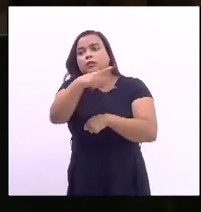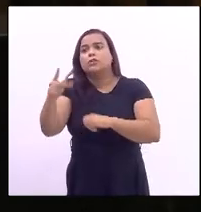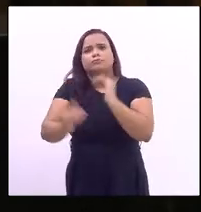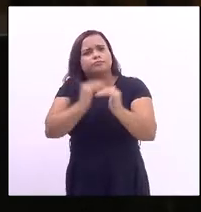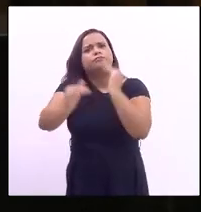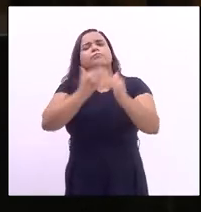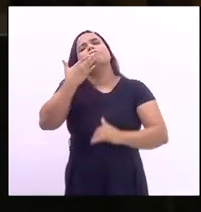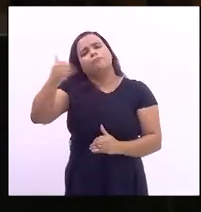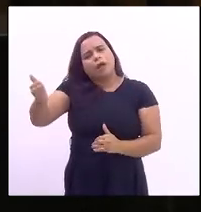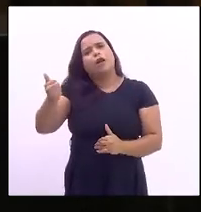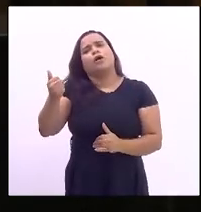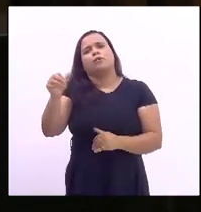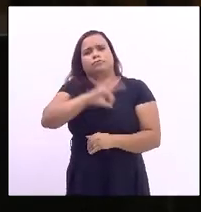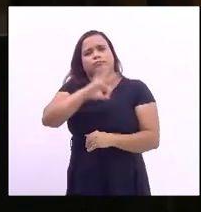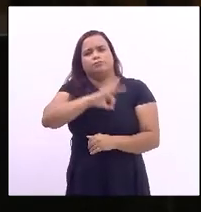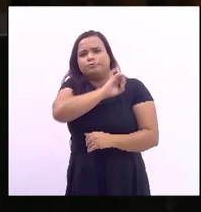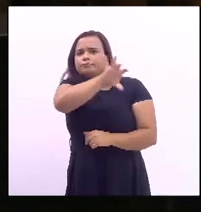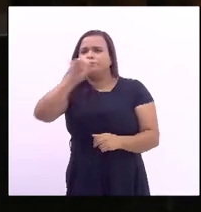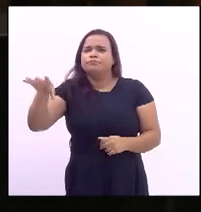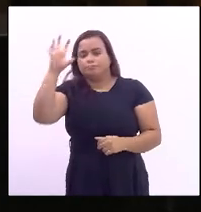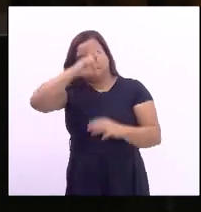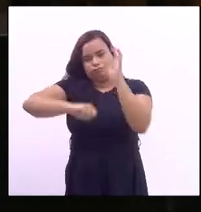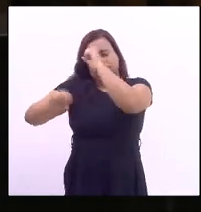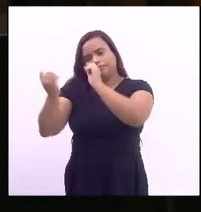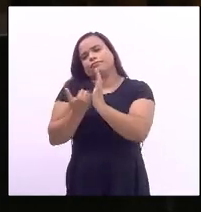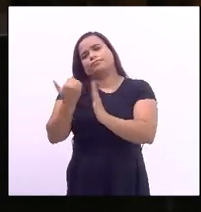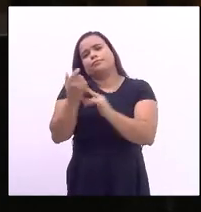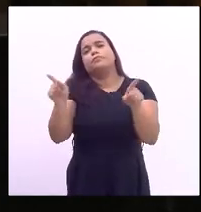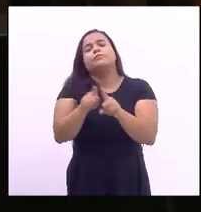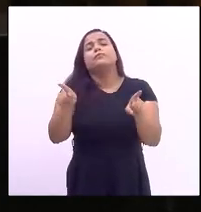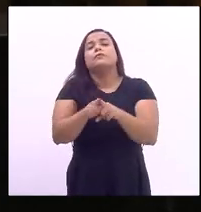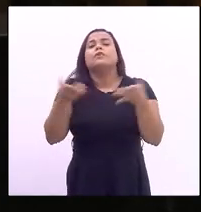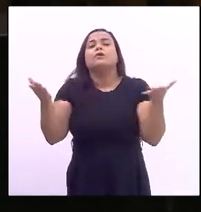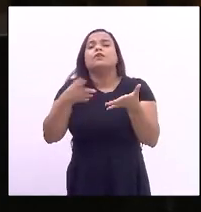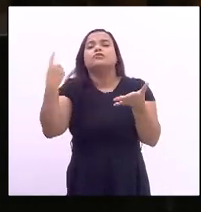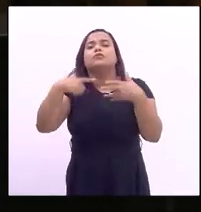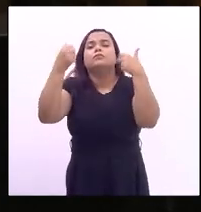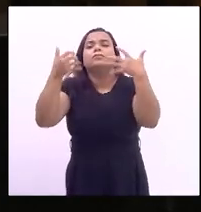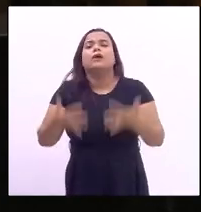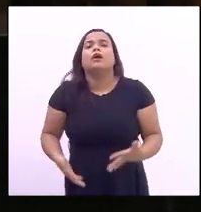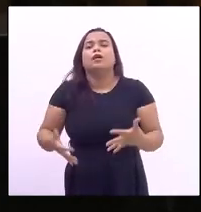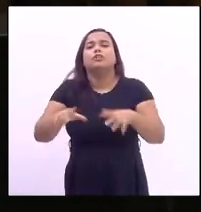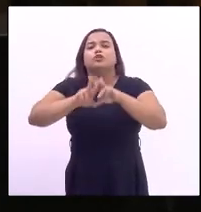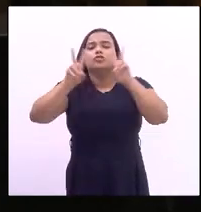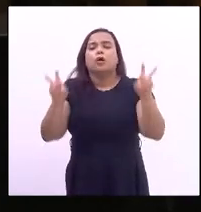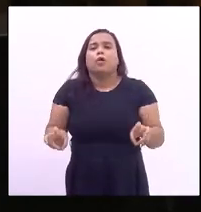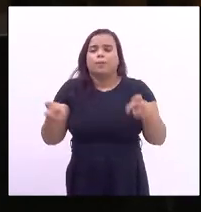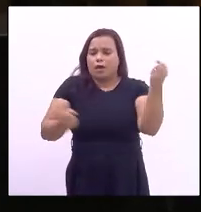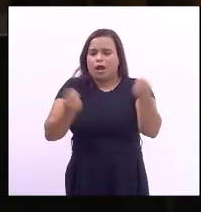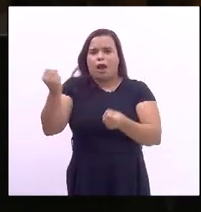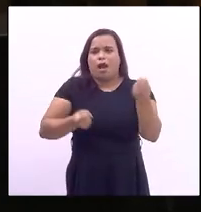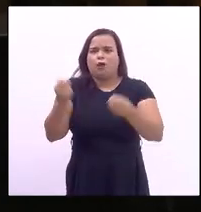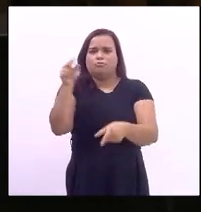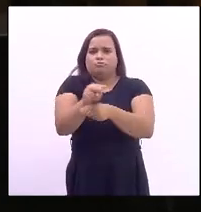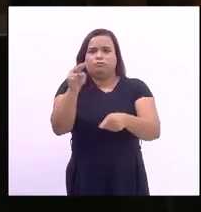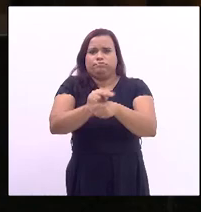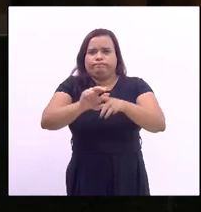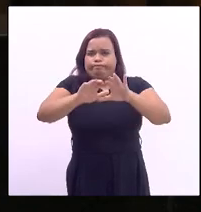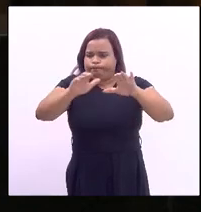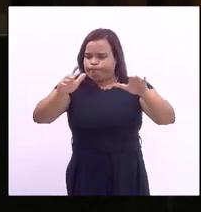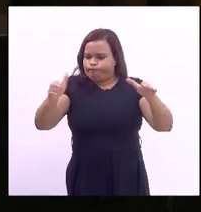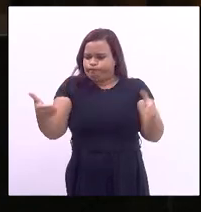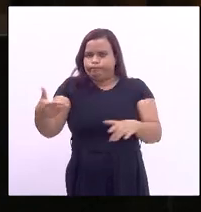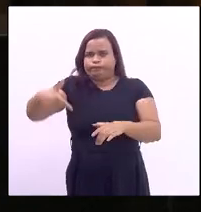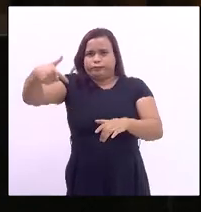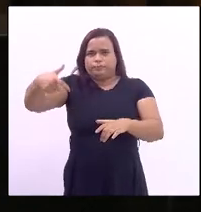vez melhor para os nossos policiais não é de hoje que estamos falando da blindagem das viaturas não é